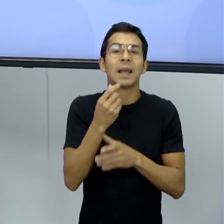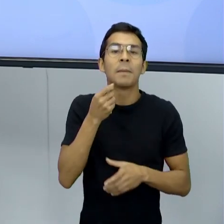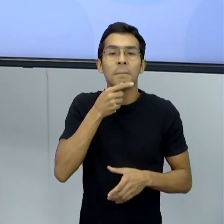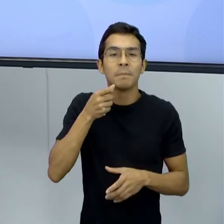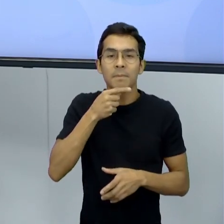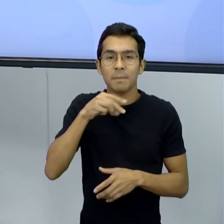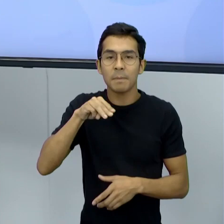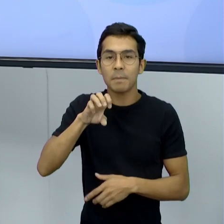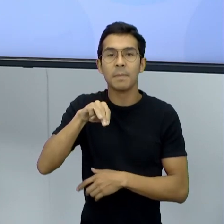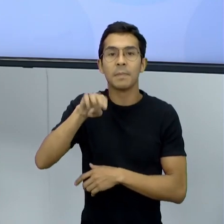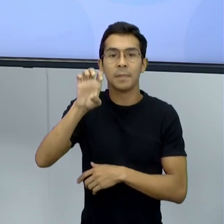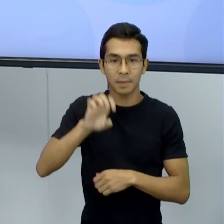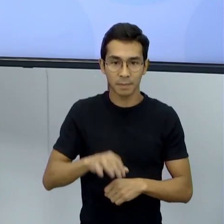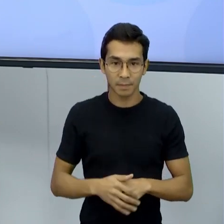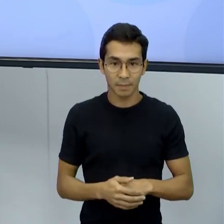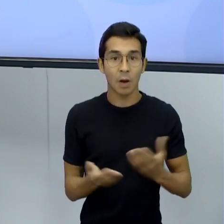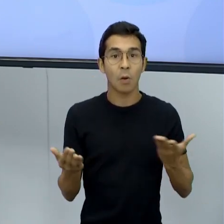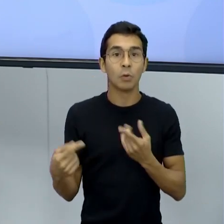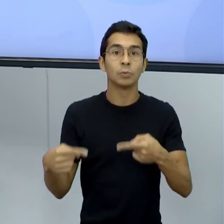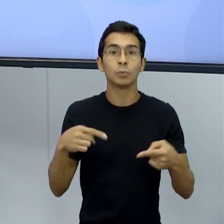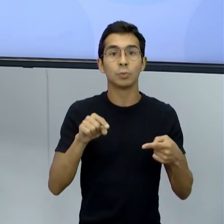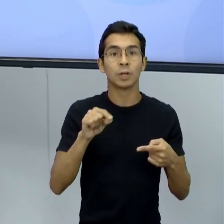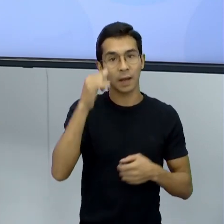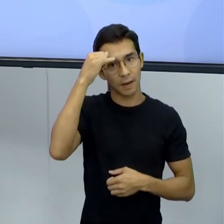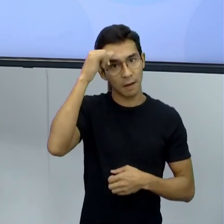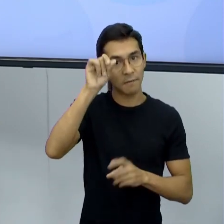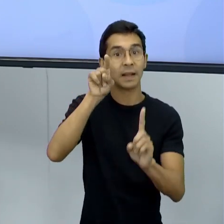para evitar cancelamento? Tomar cuidado com o que a gente fala, como